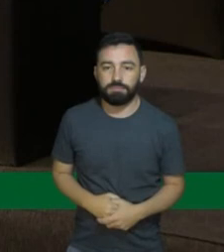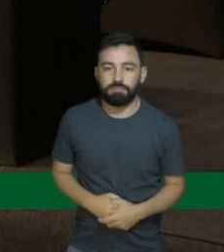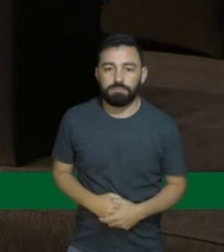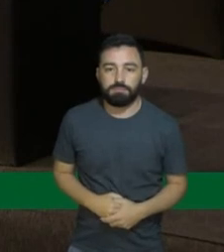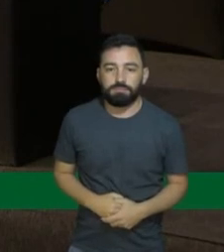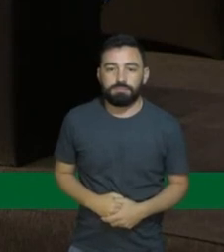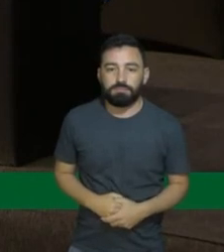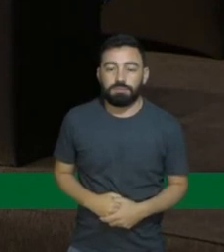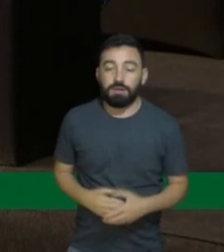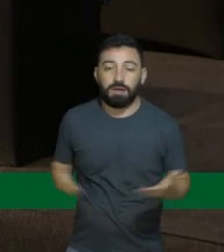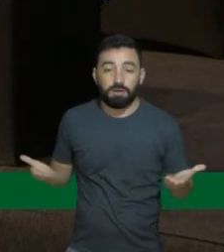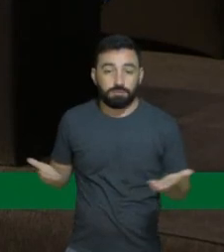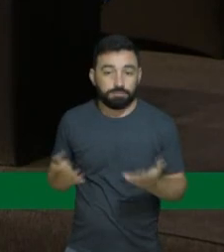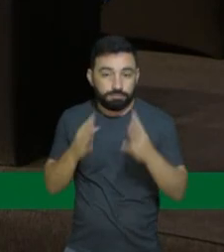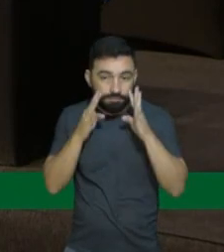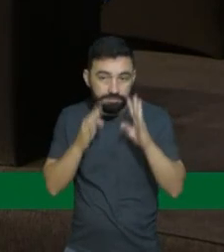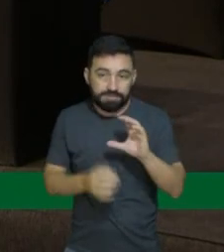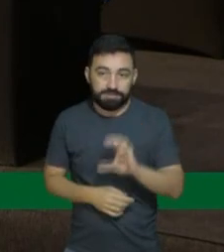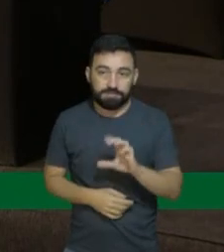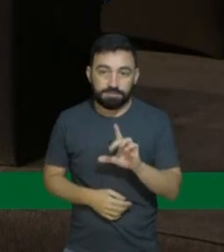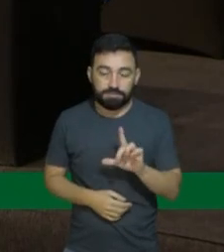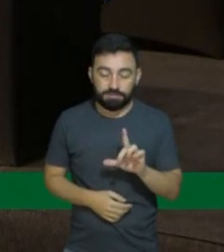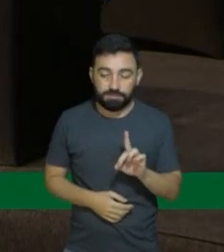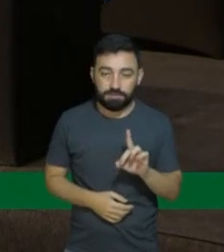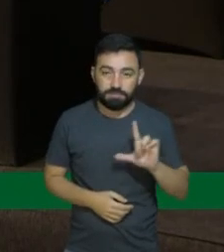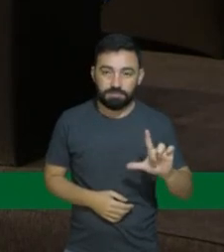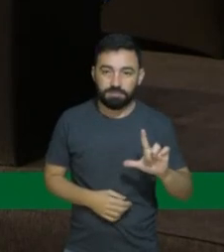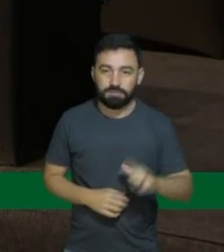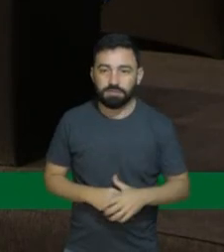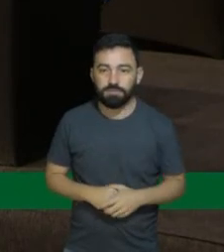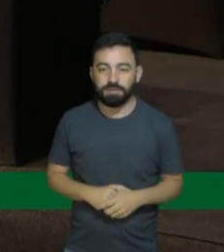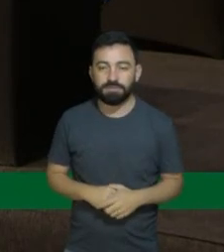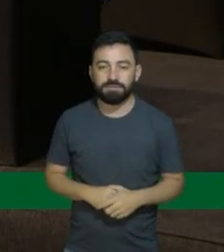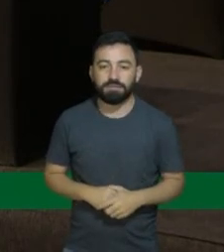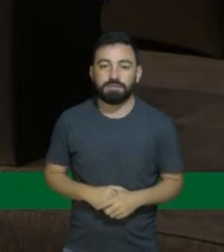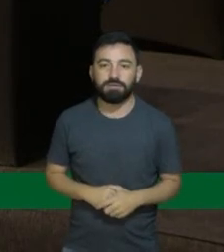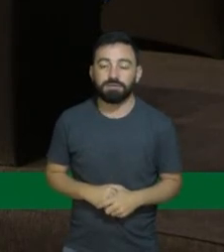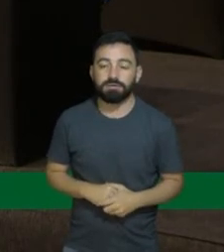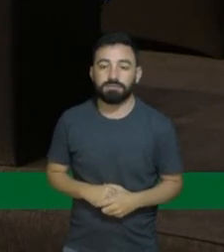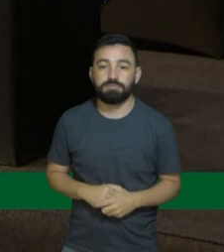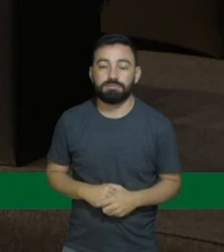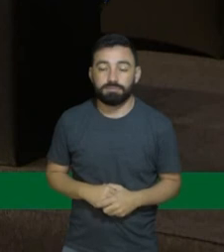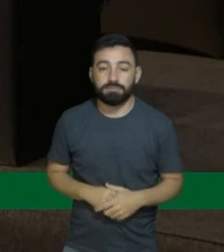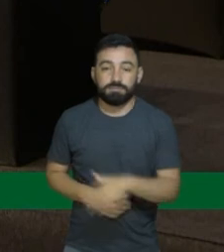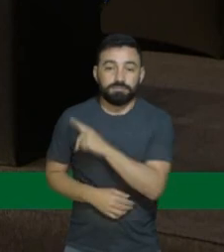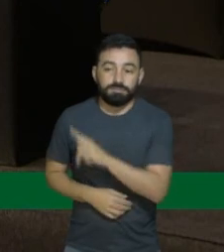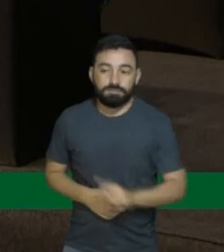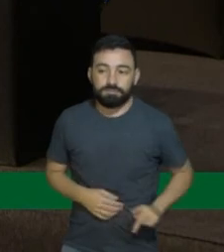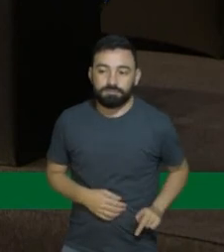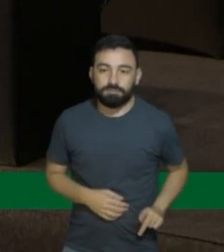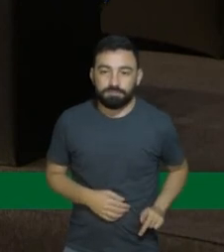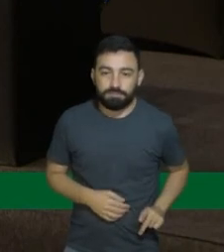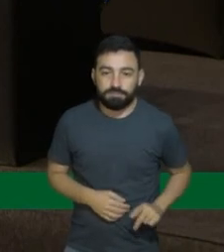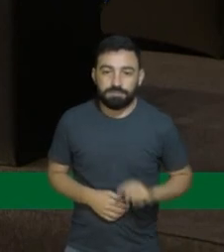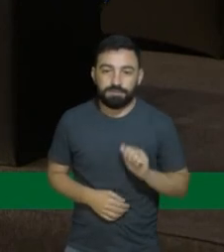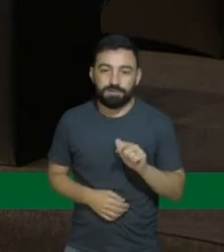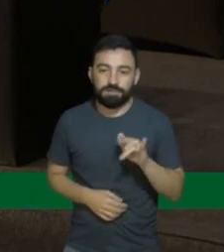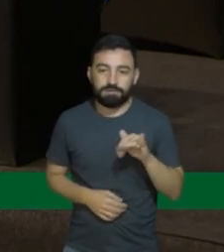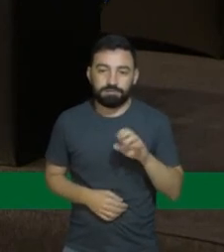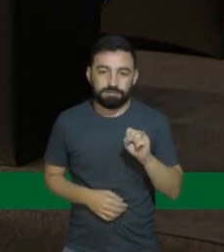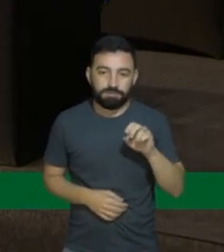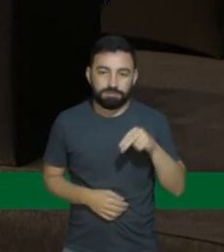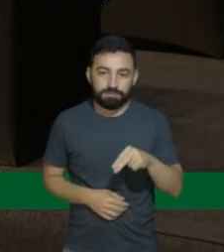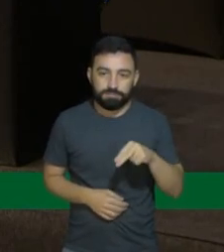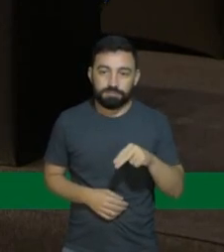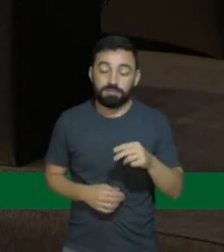Câmara de dirigentes logistas CDL tema trabalho da CDL Presidente Alisson cfk